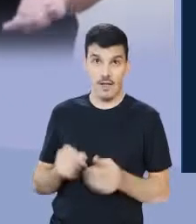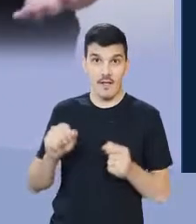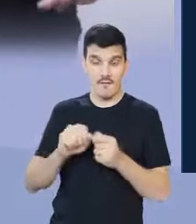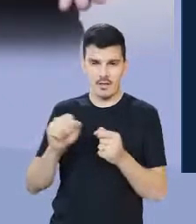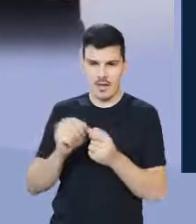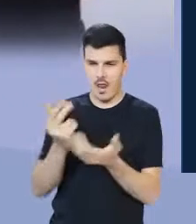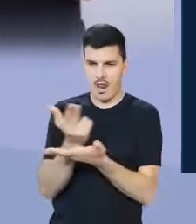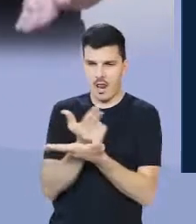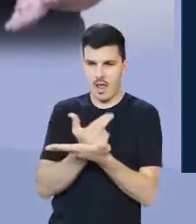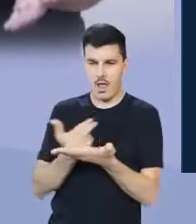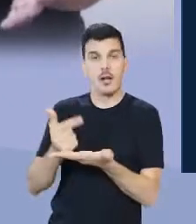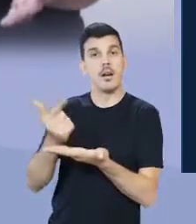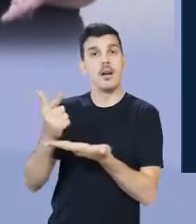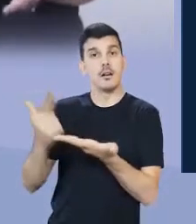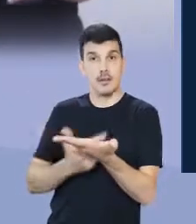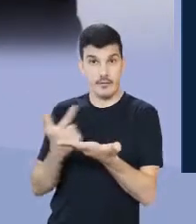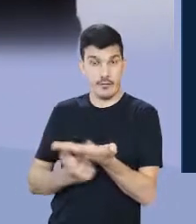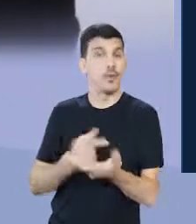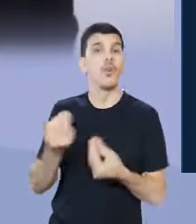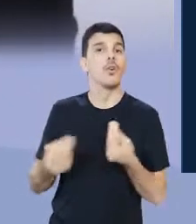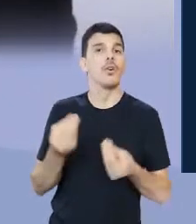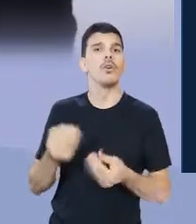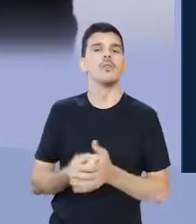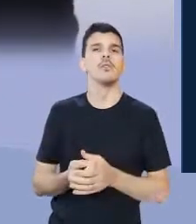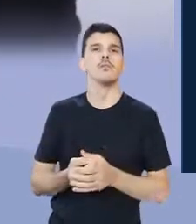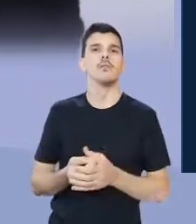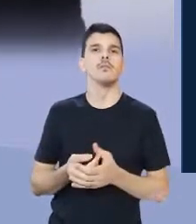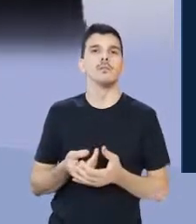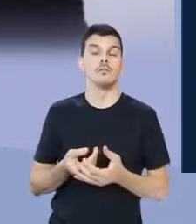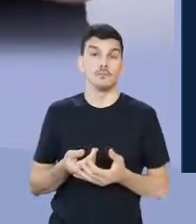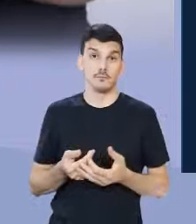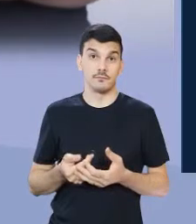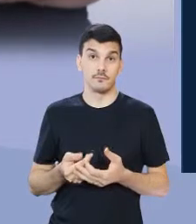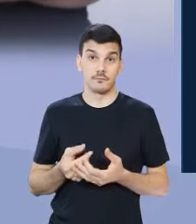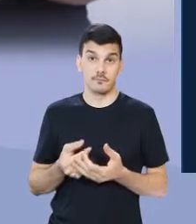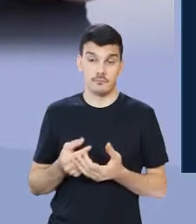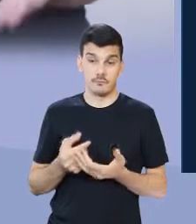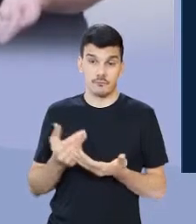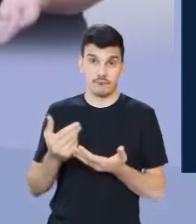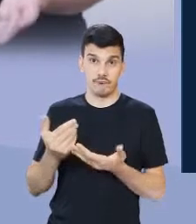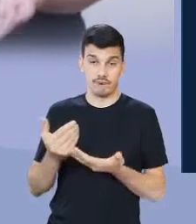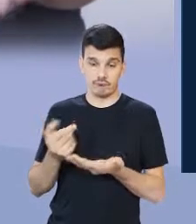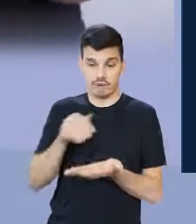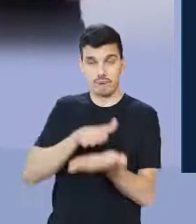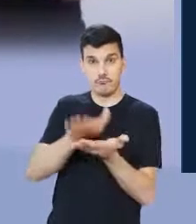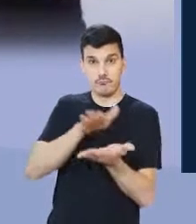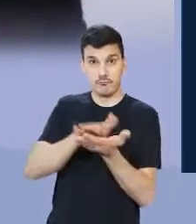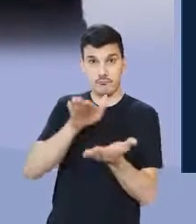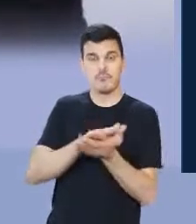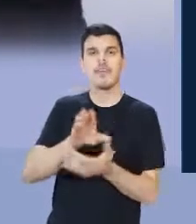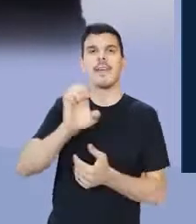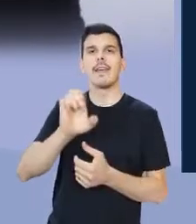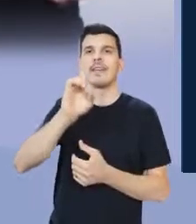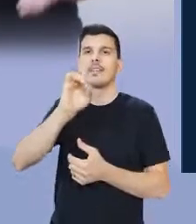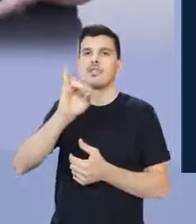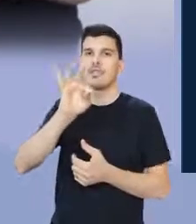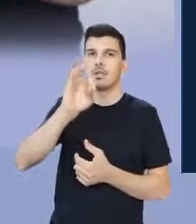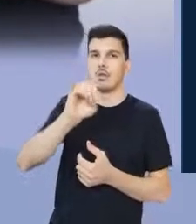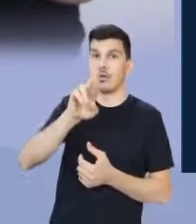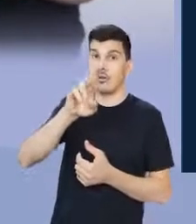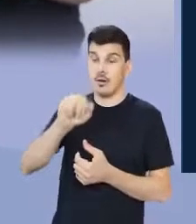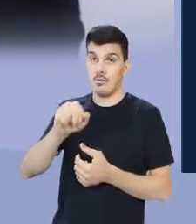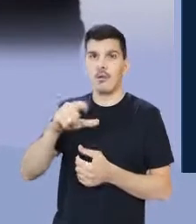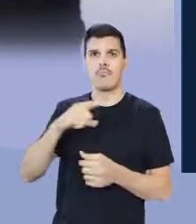tradicional para se produzir um livro é a circulação de uma obra feita numa